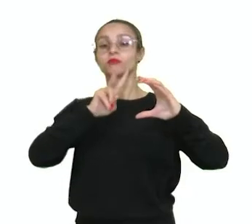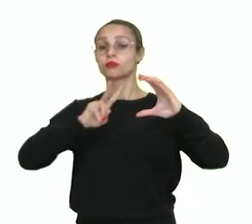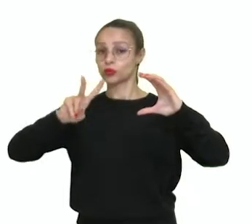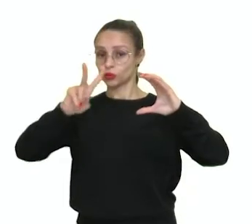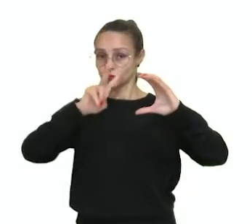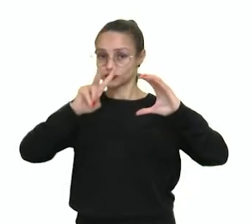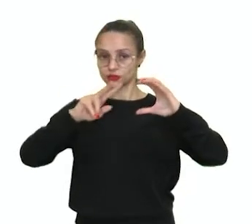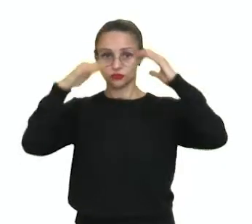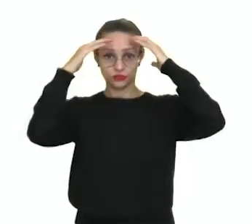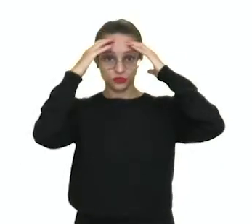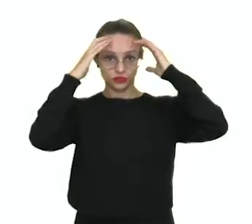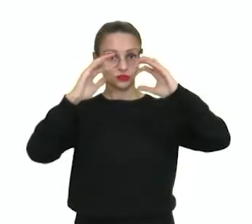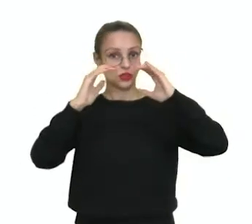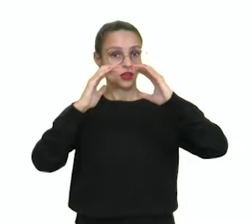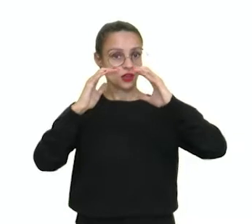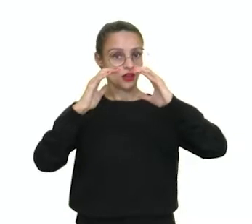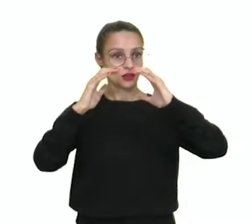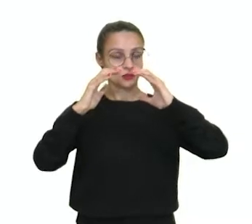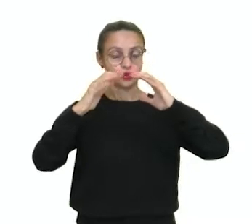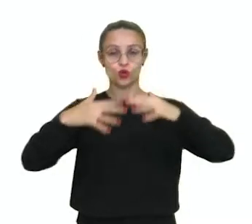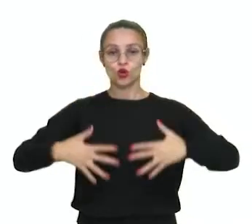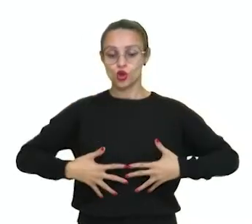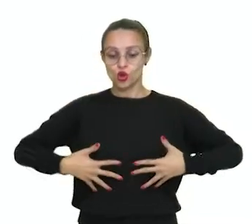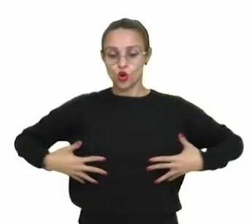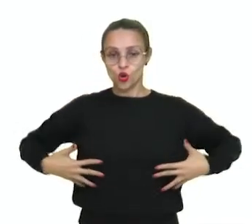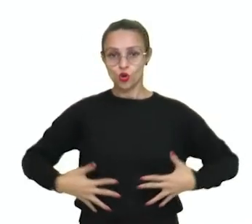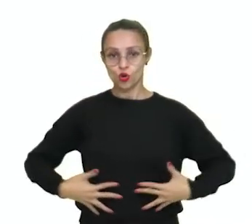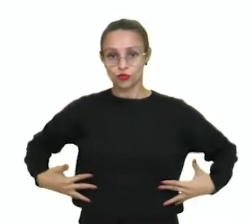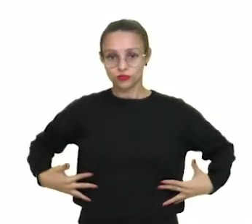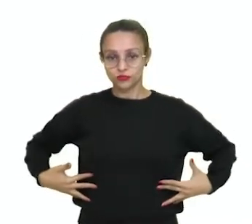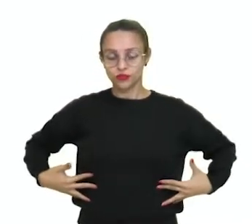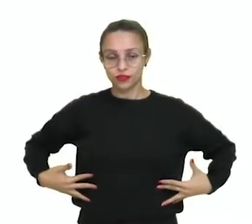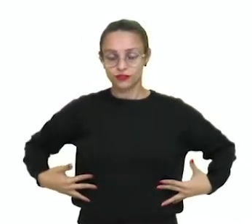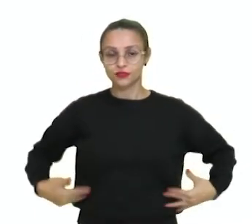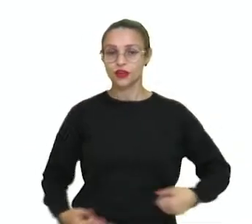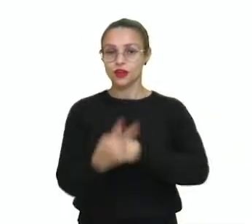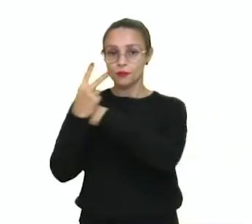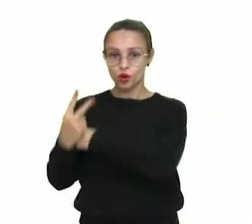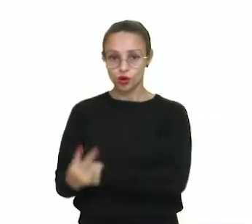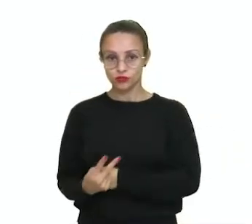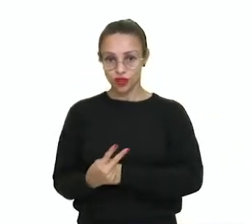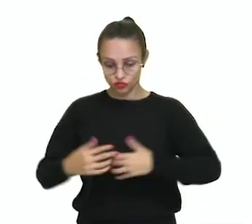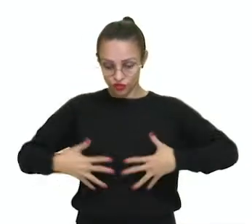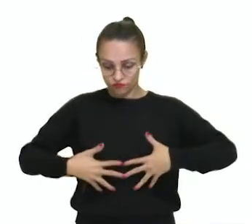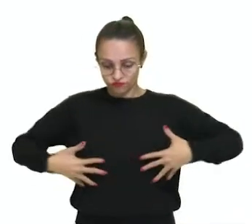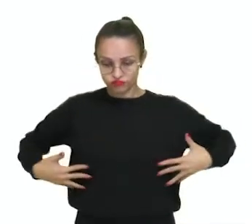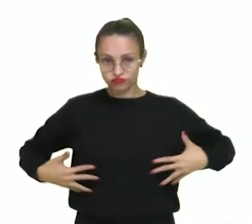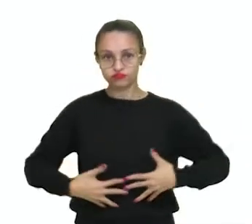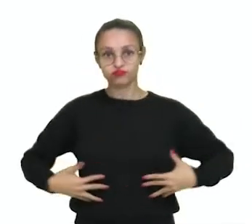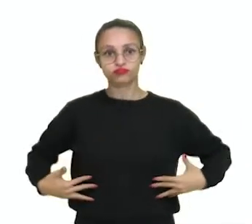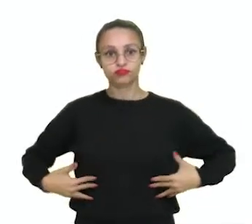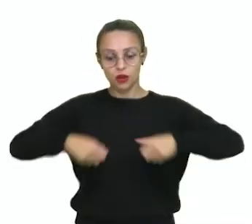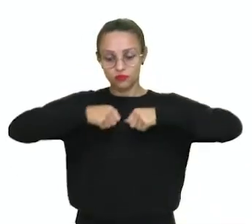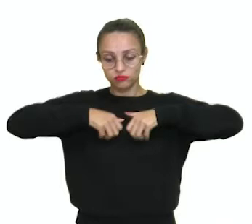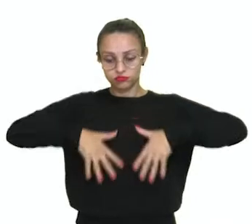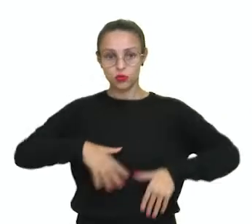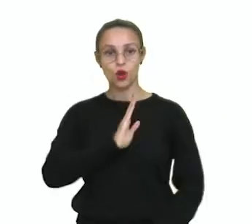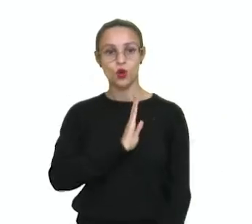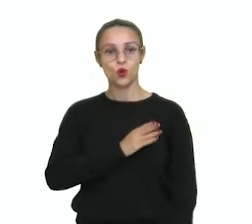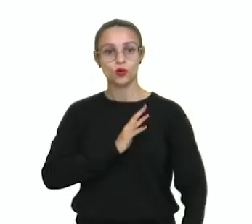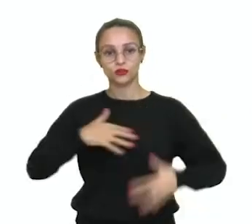nosso cérebro. As costelas protegem órgãos internos do tórax, como os pulmões e o coração.